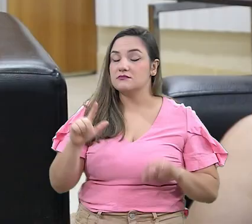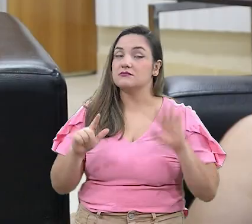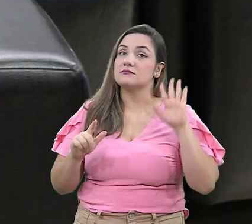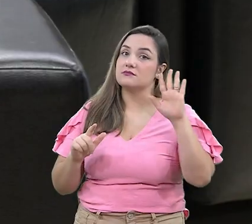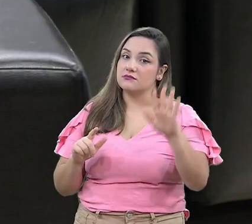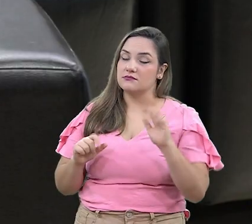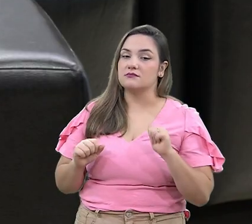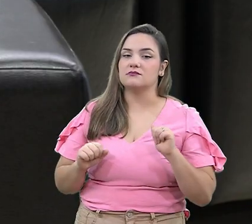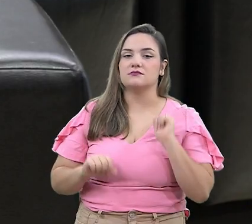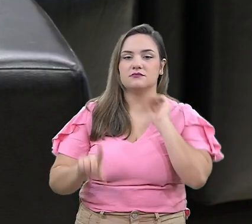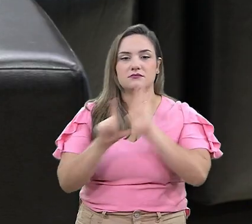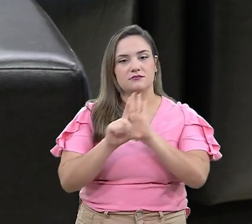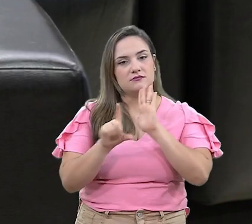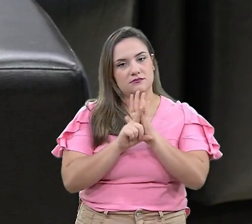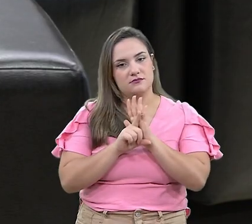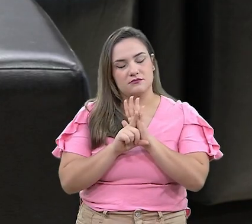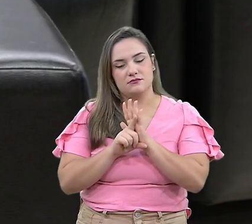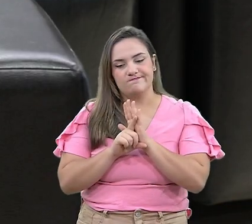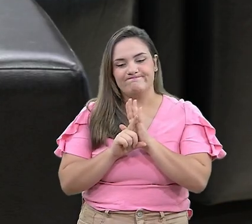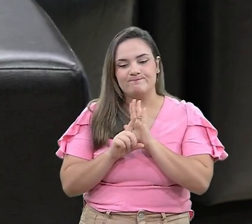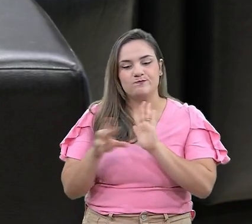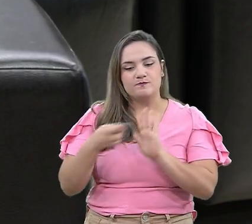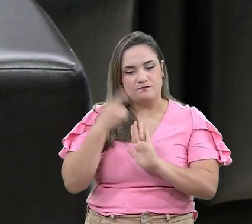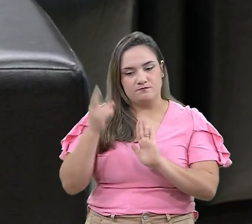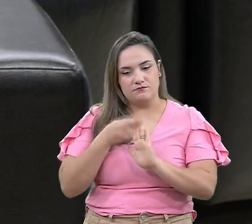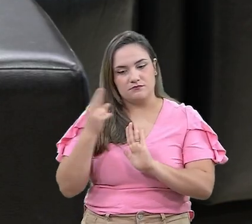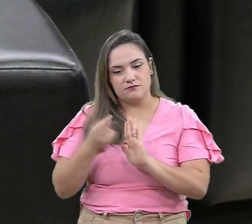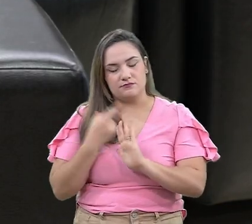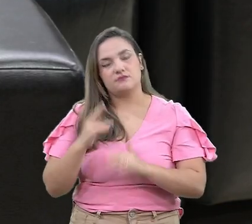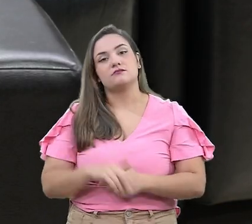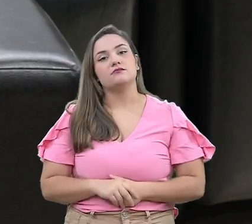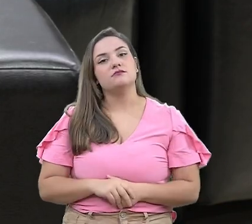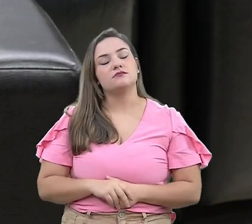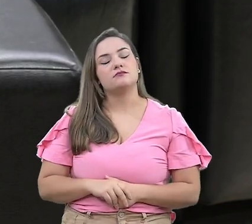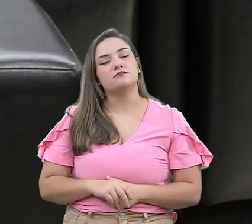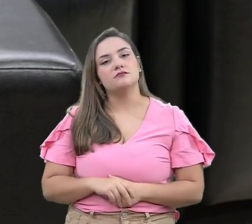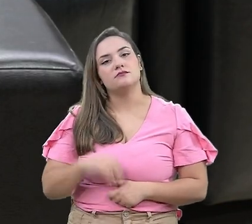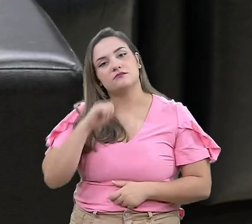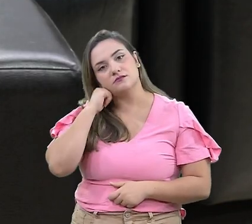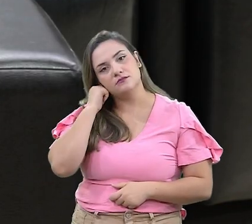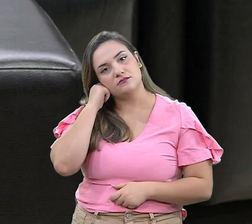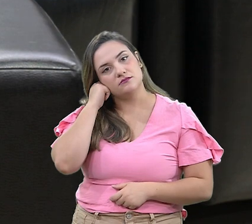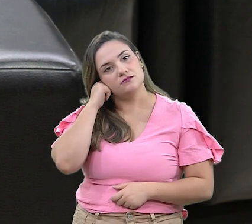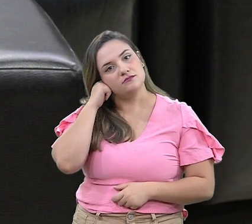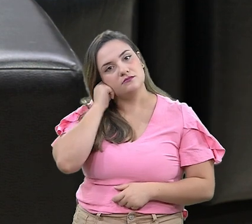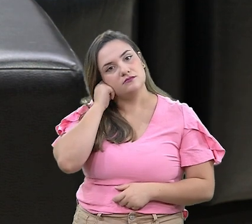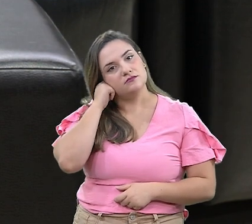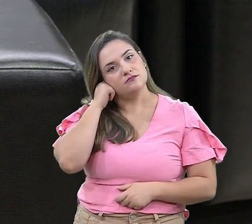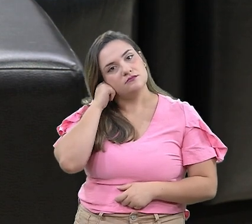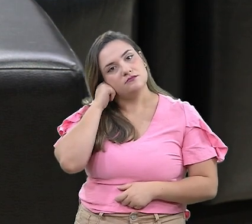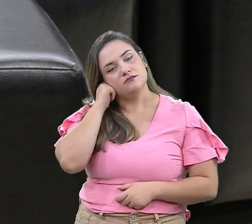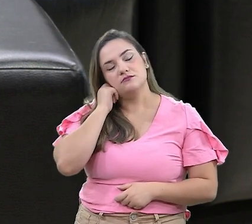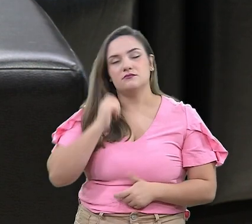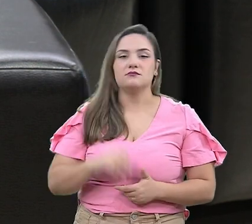Então, a lei, a resolução, ela alcança